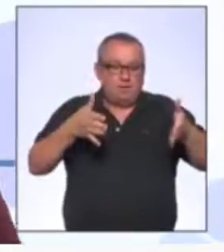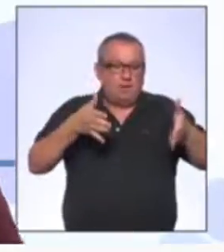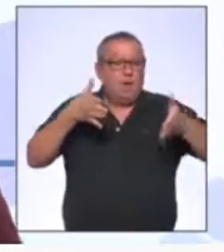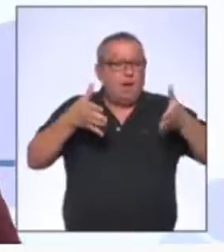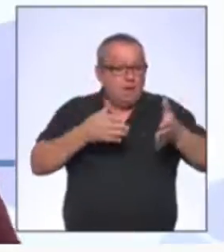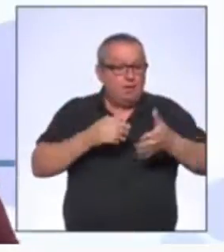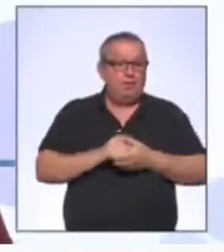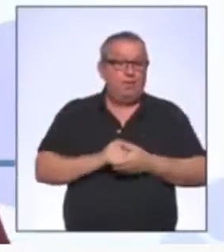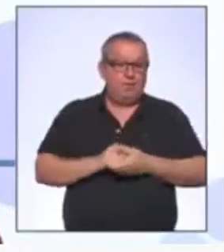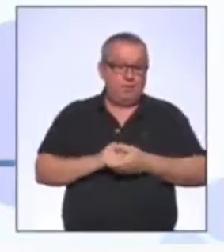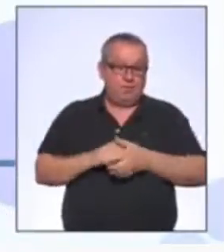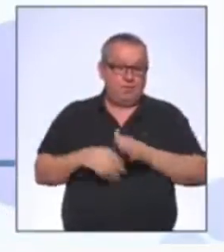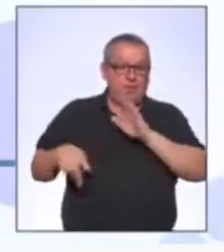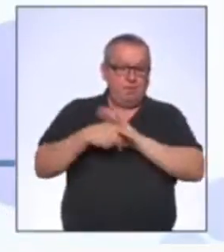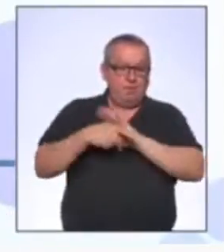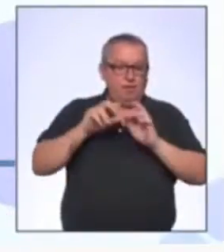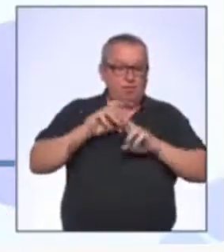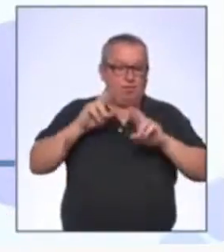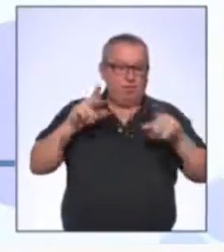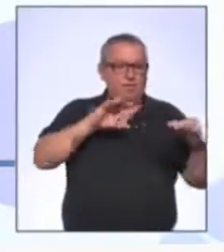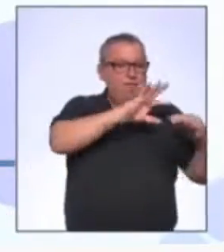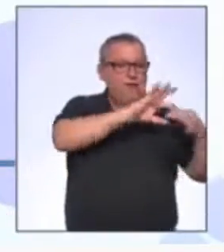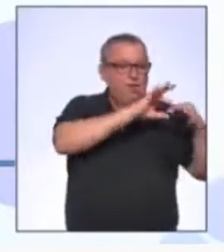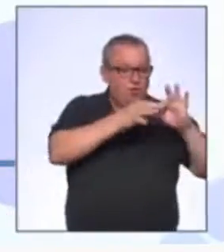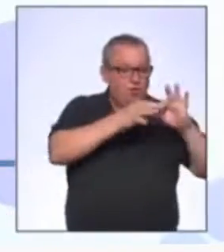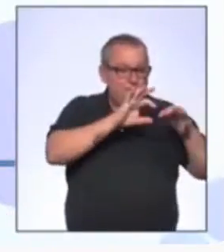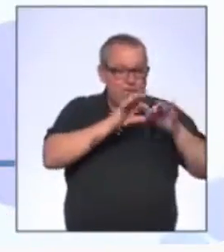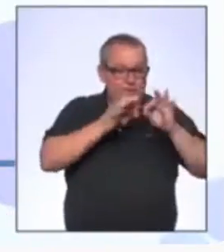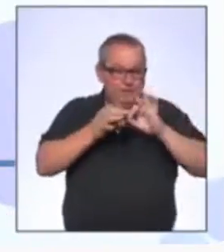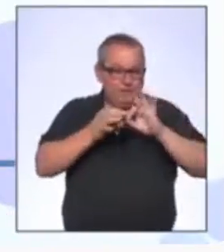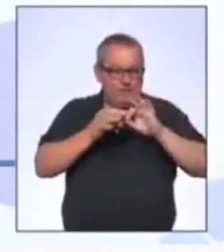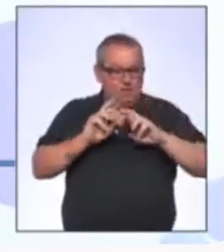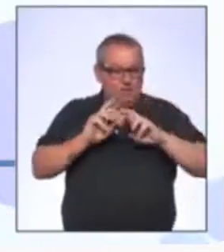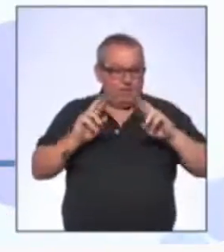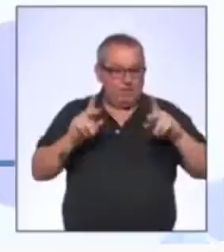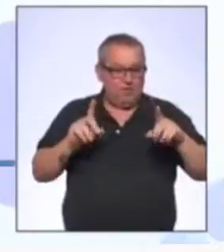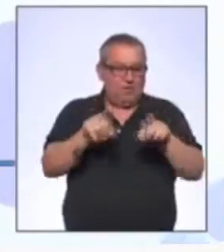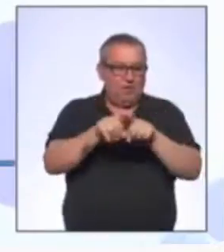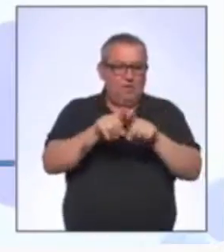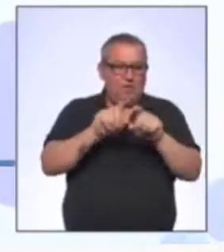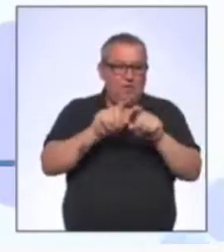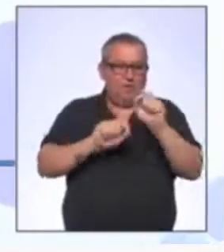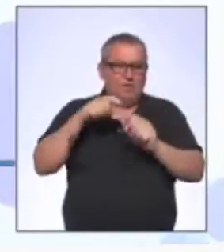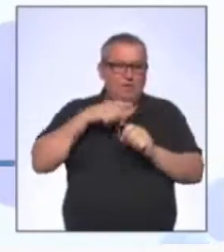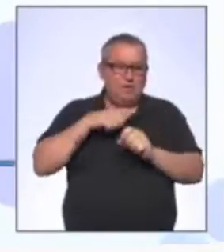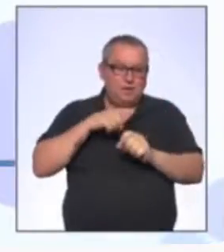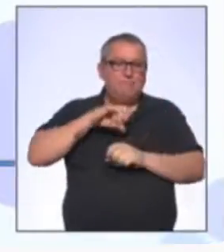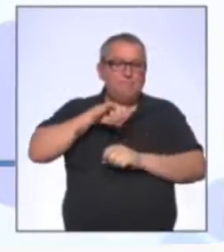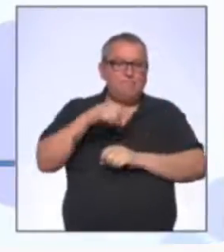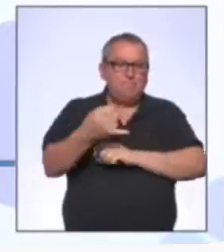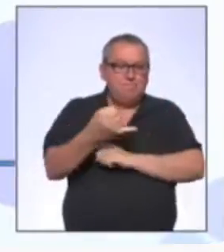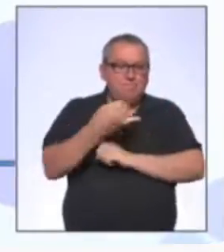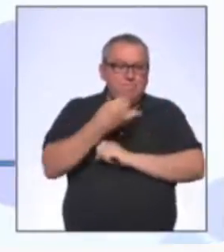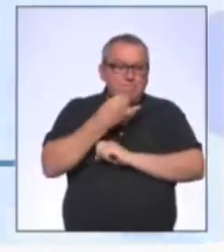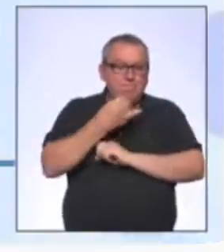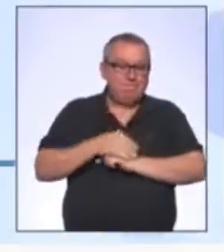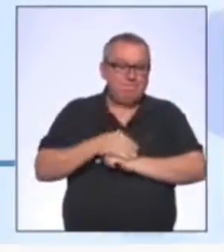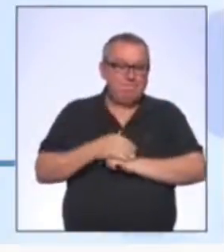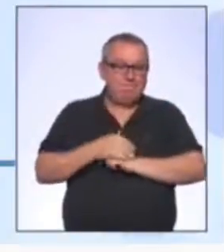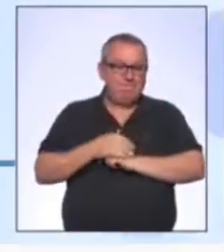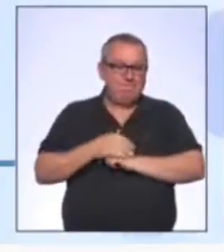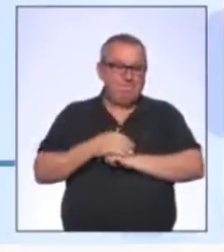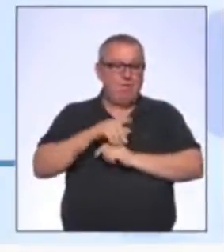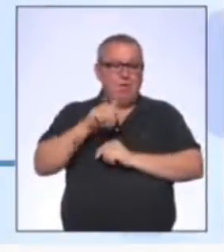paralímpico né que é diferente do que a gente chama dos jogos olímpicos e eles têm essa oportunidade olha